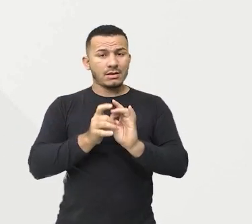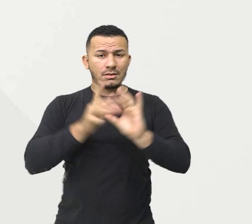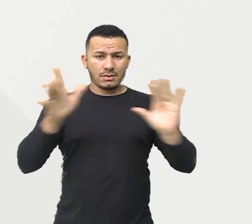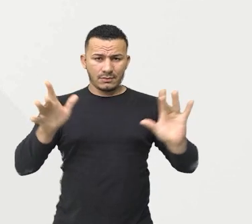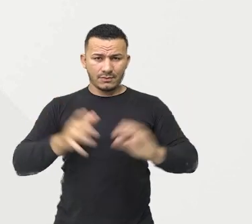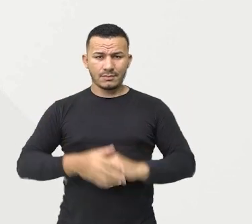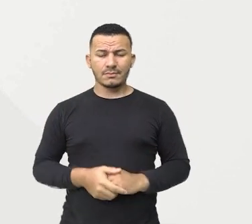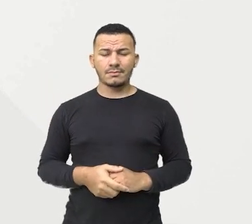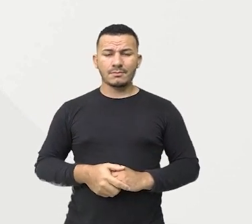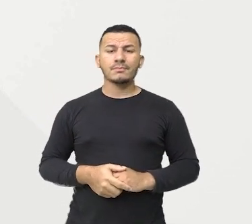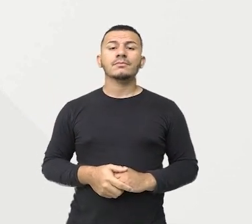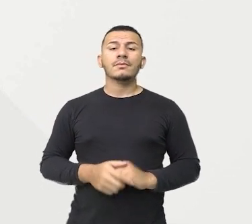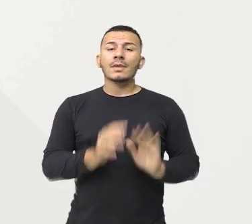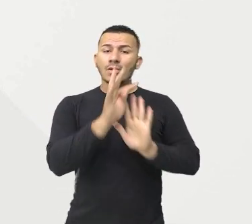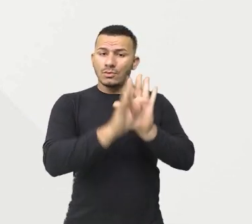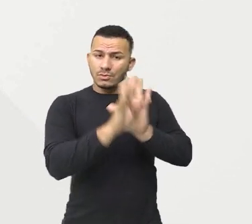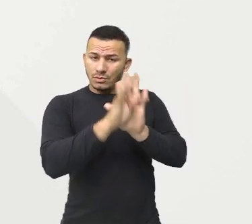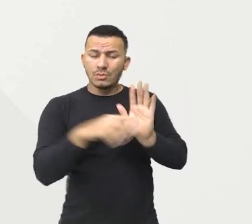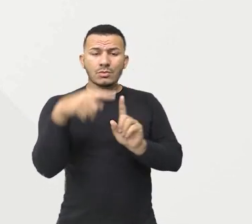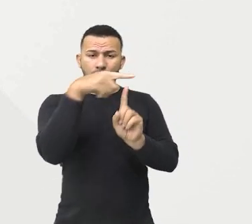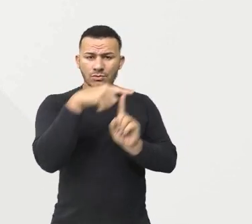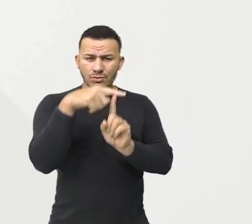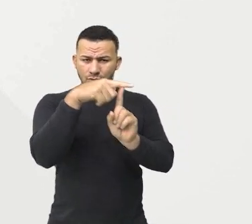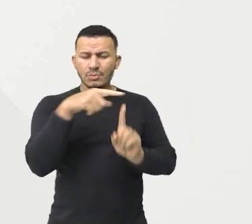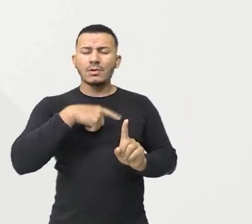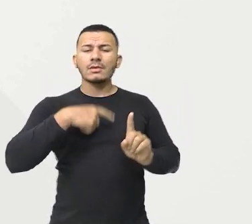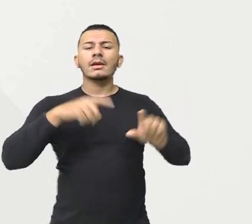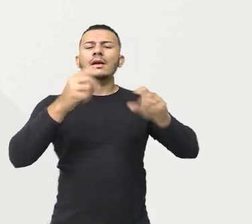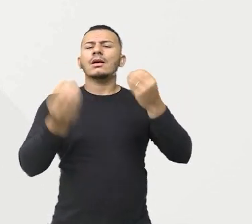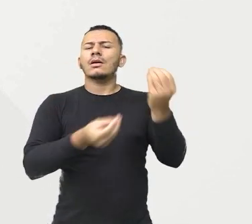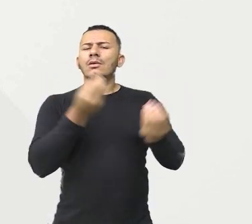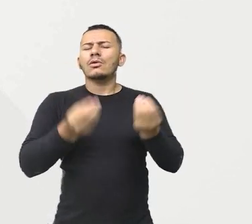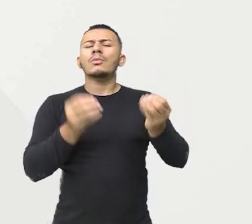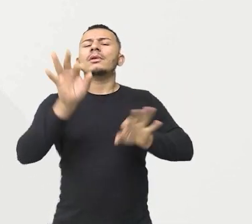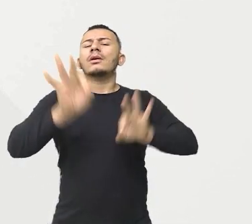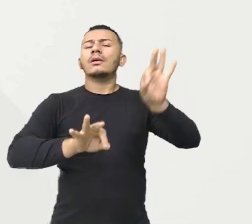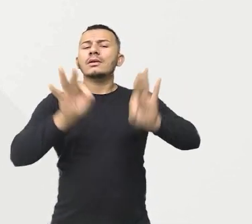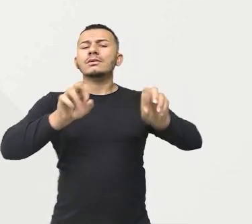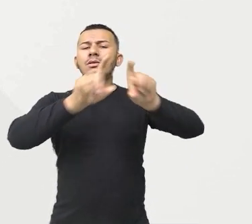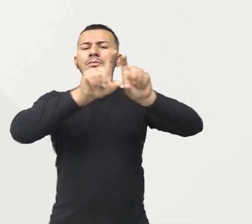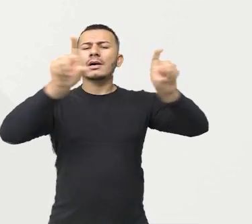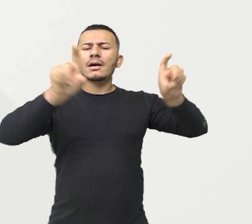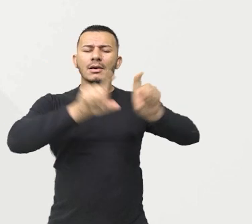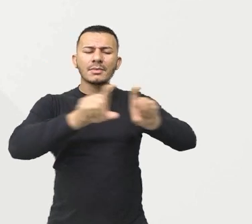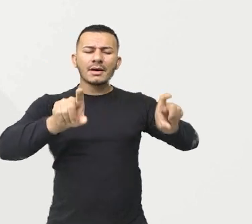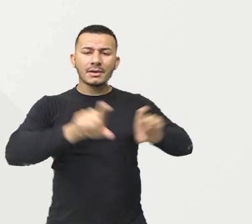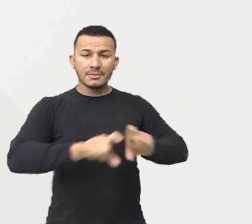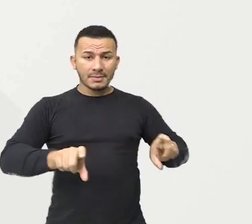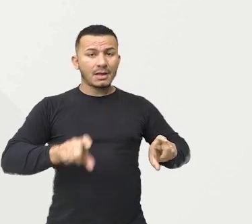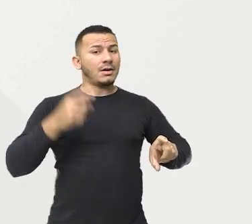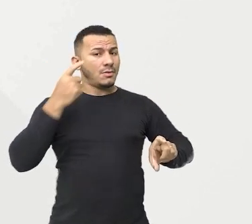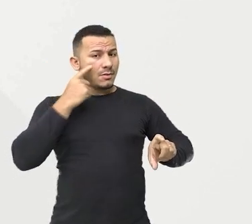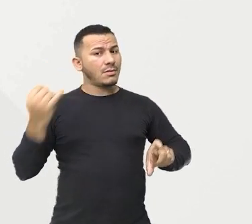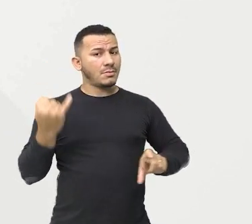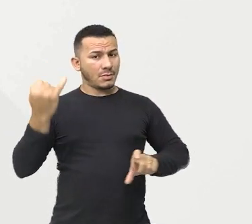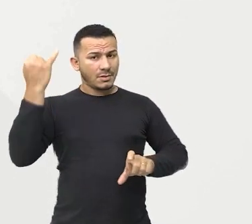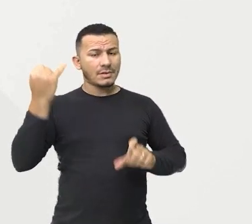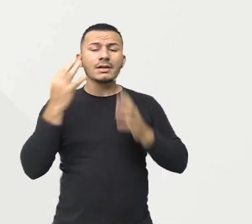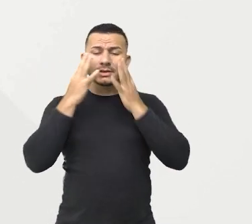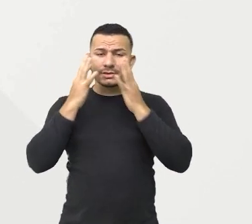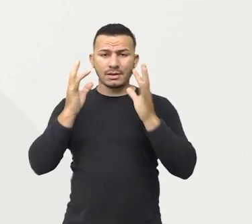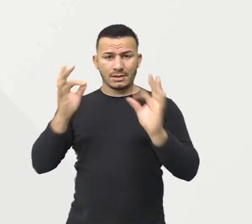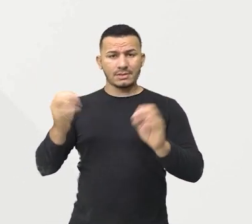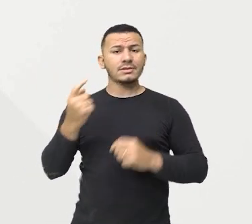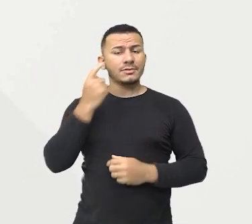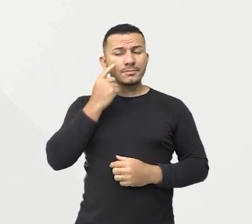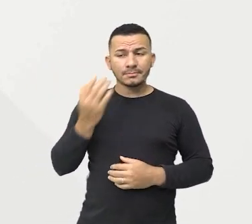tipos textuais, a maneira como o parágrafo é constituído é muito importante. Então, olha só, chamando a atenção para essa